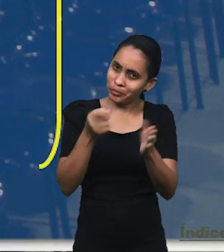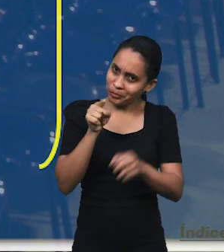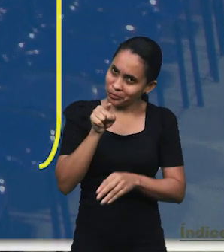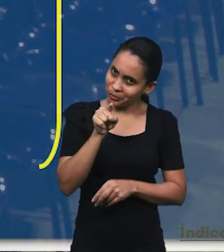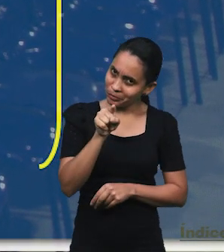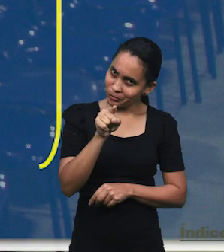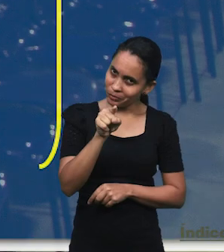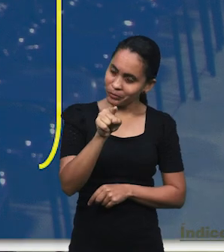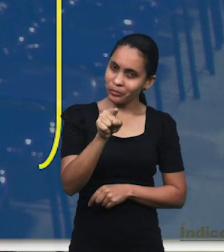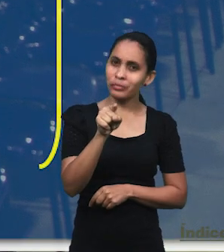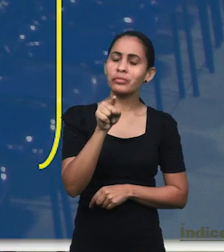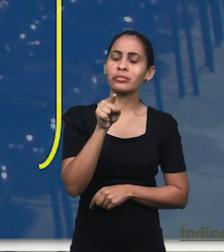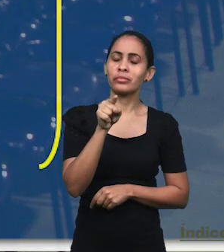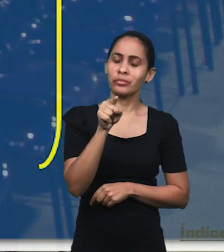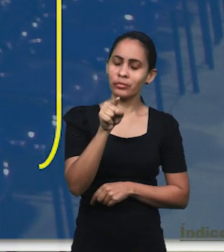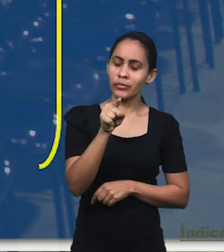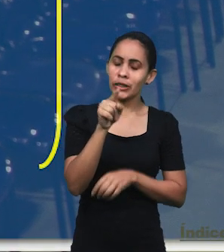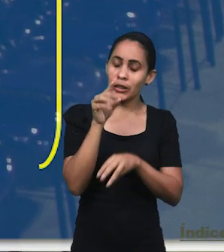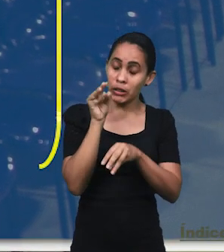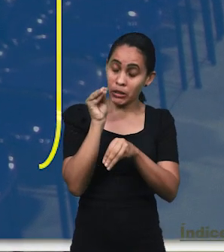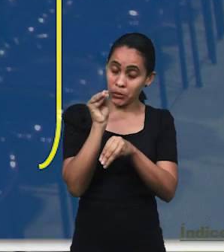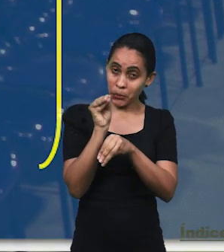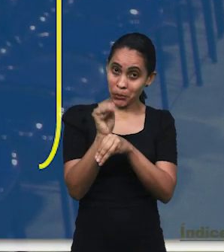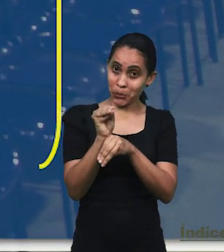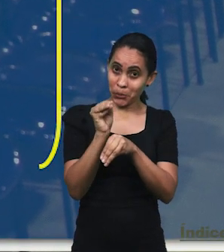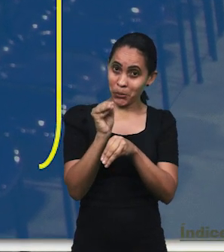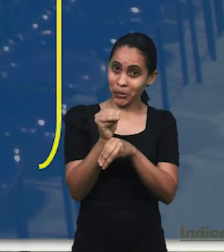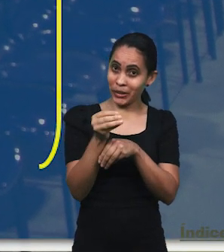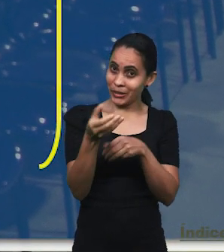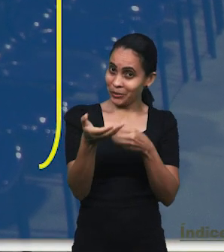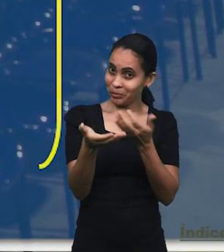Deus cuida de ti.